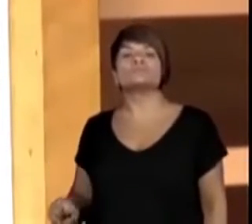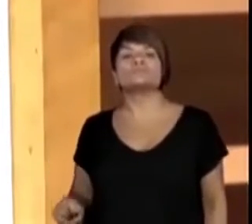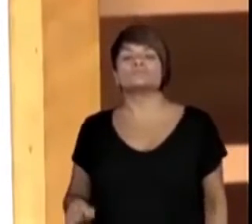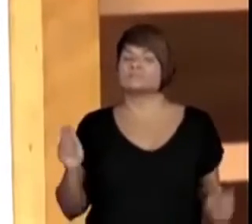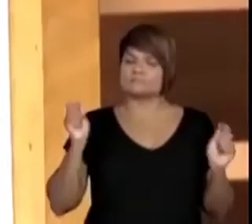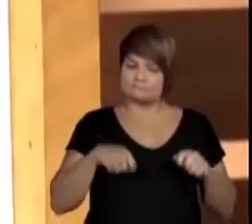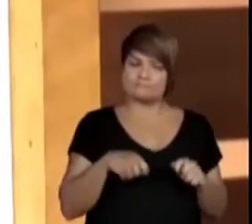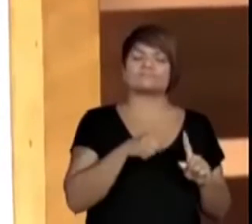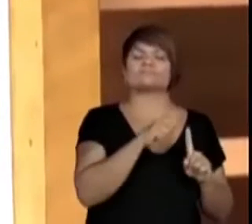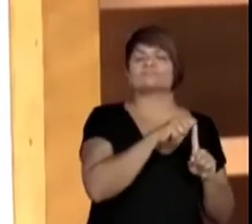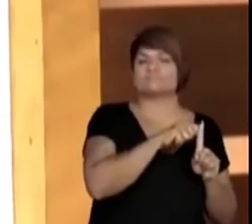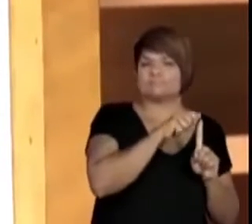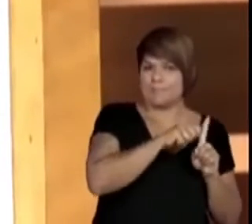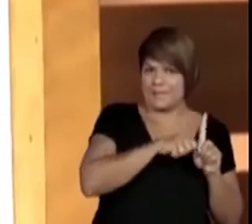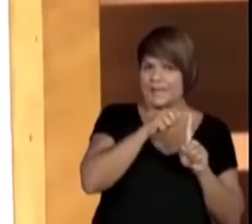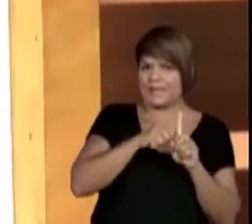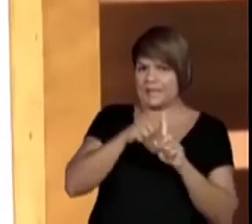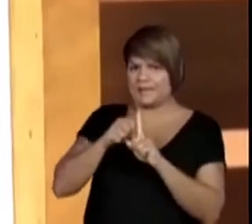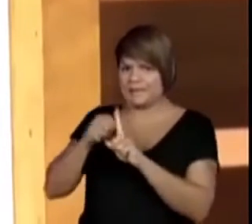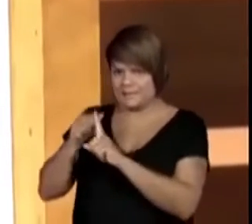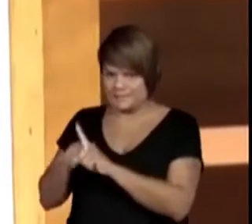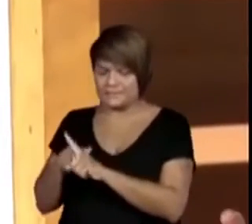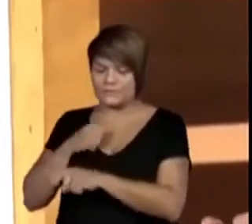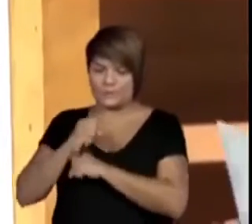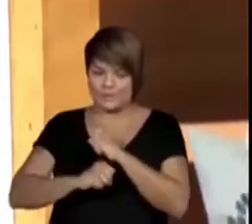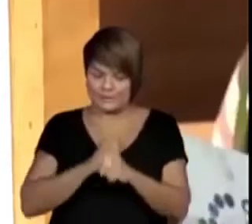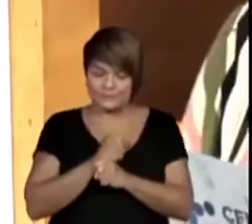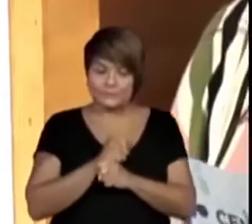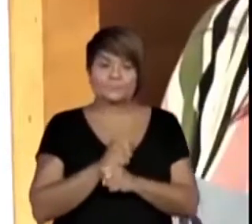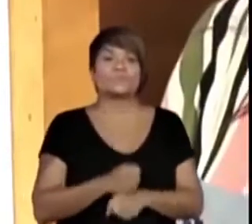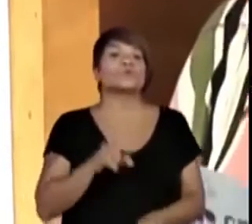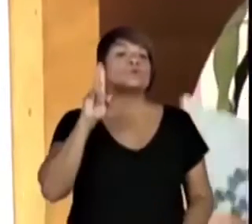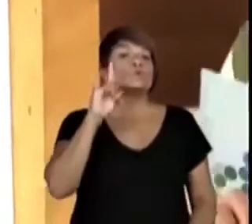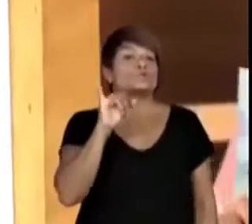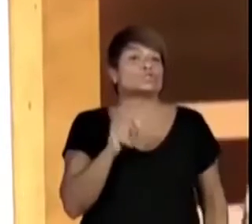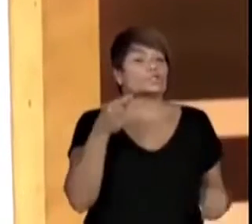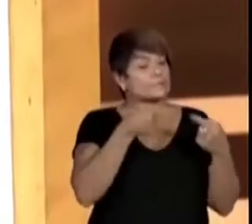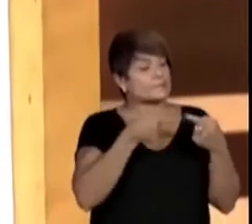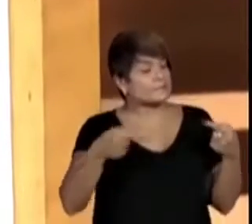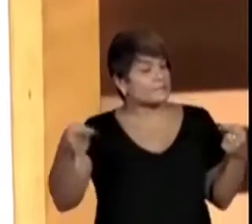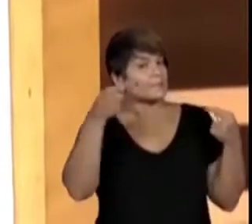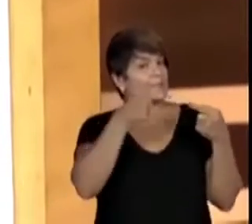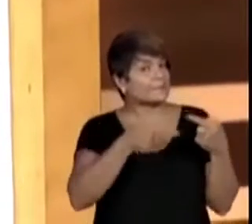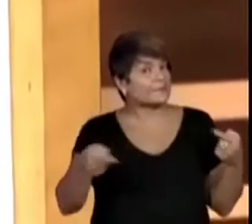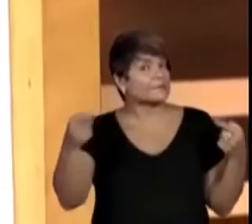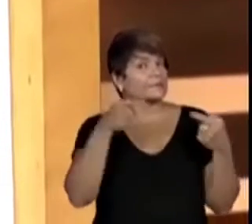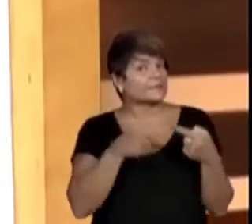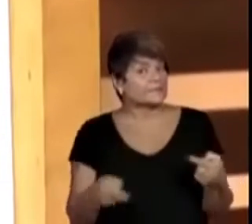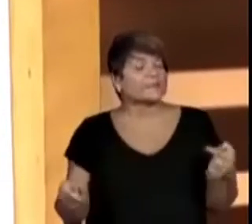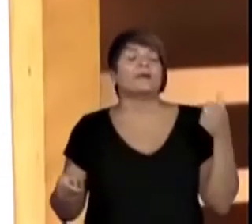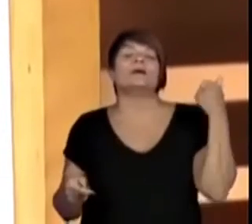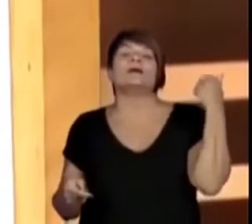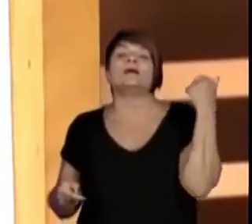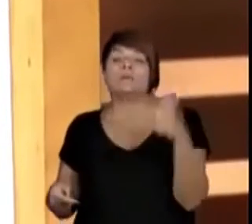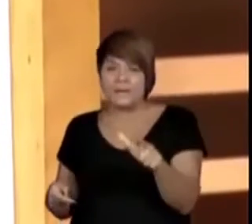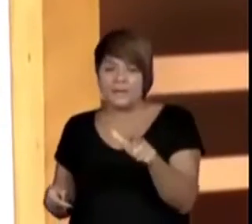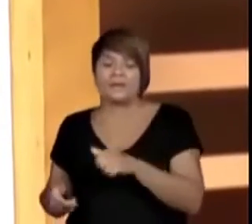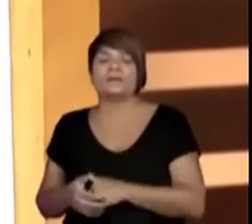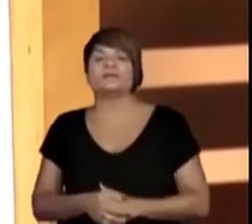os meses do ano... Posso saber os dias da semana? Que mais eu posso